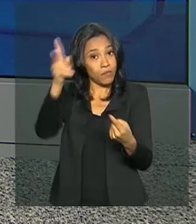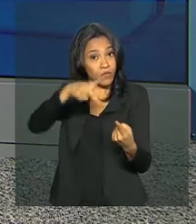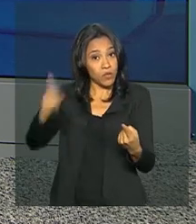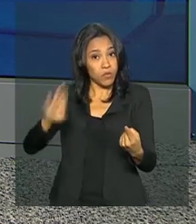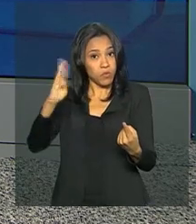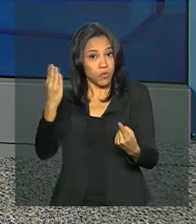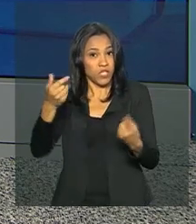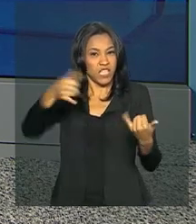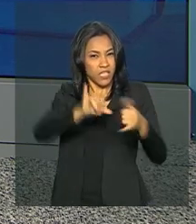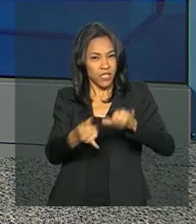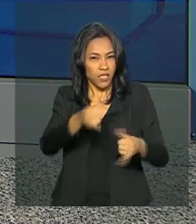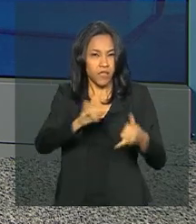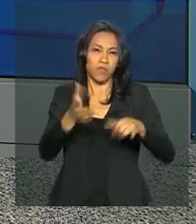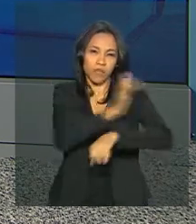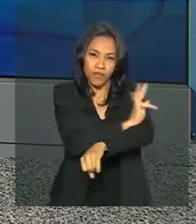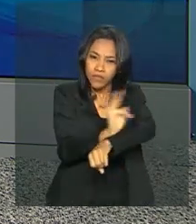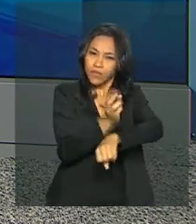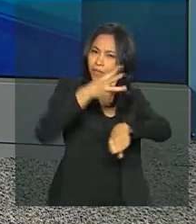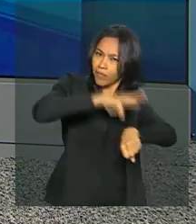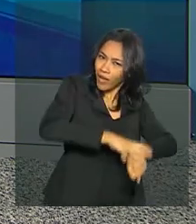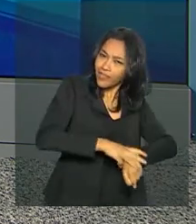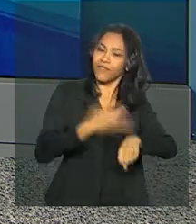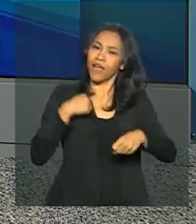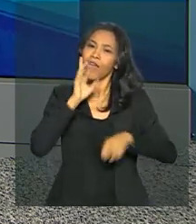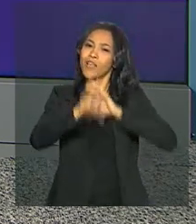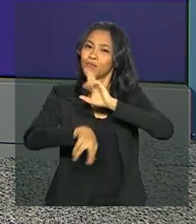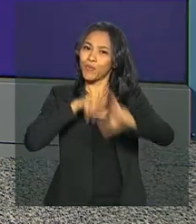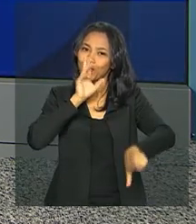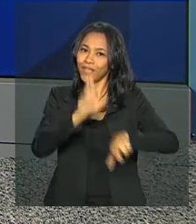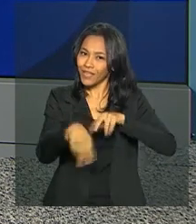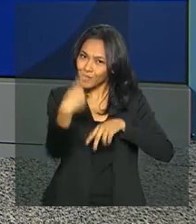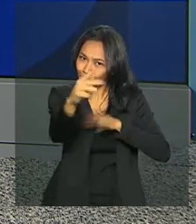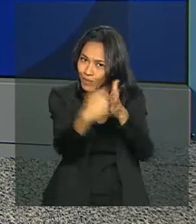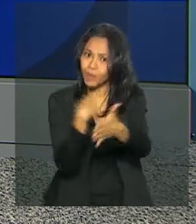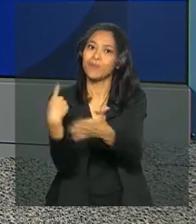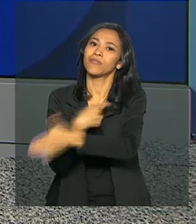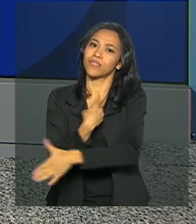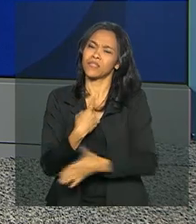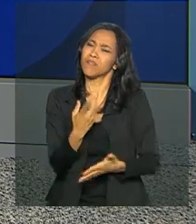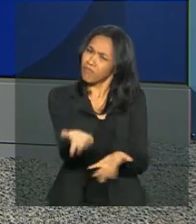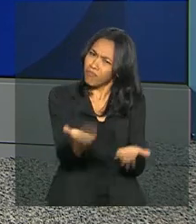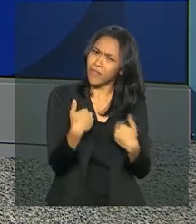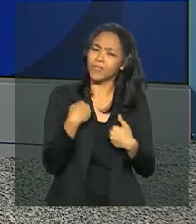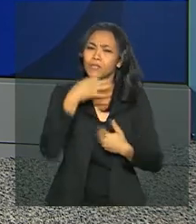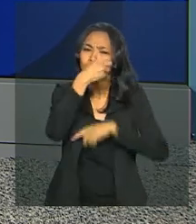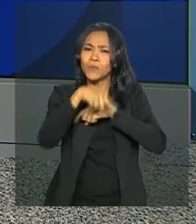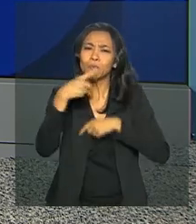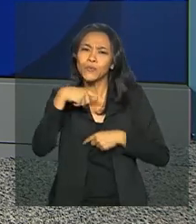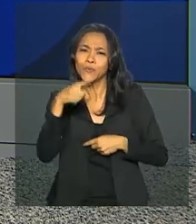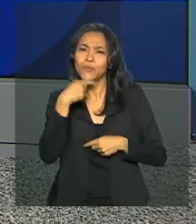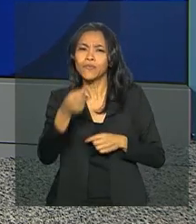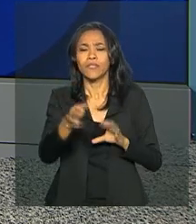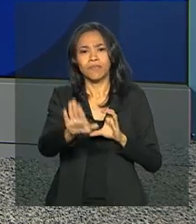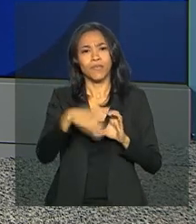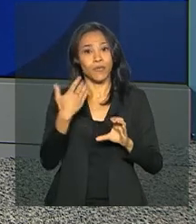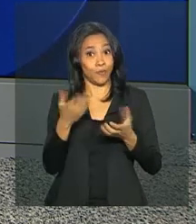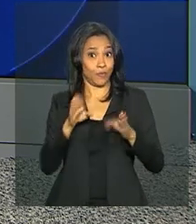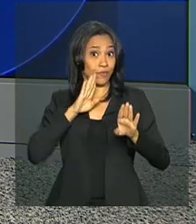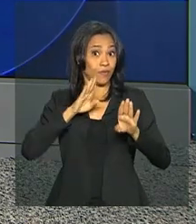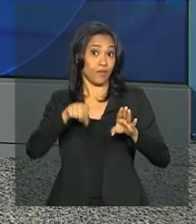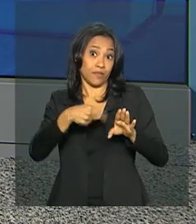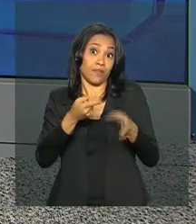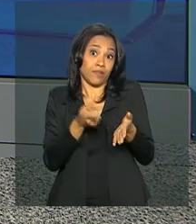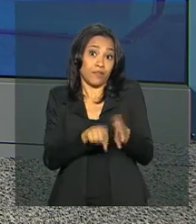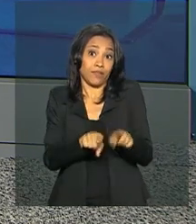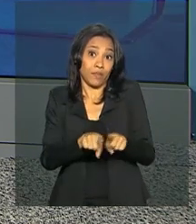biologia, química, física e matemática vão responder ao vivo as perguntas. Mande a sua dúvida pelo YouTube da NBR e também pelo